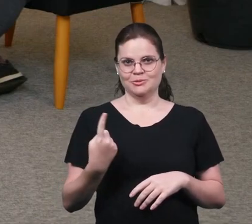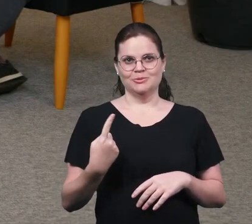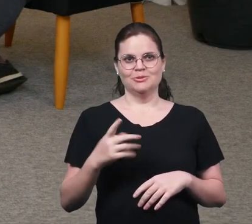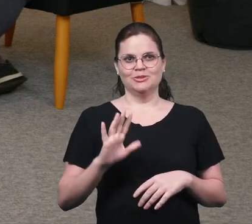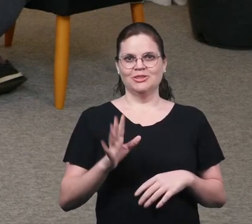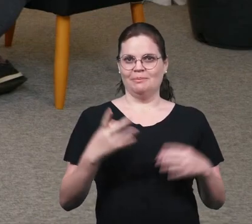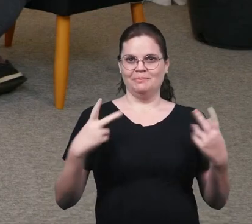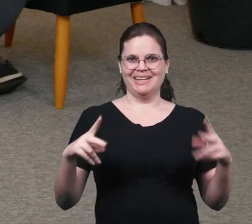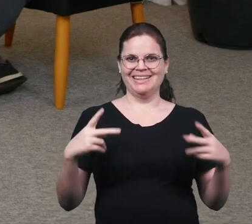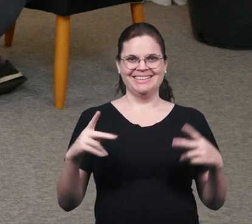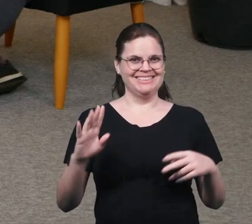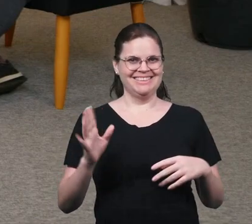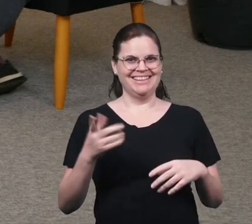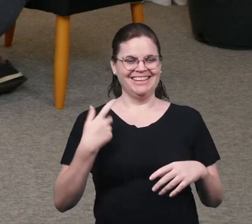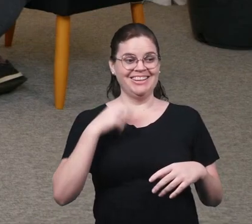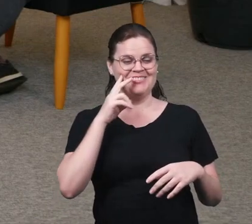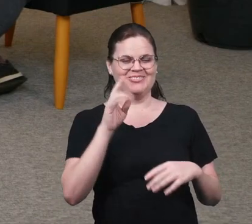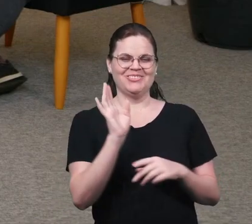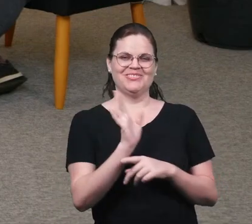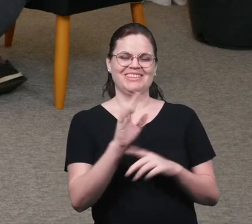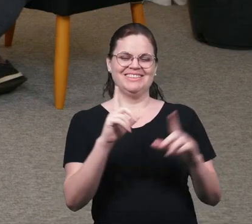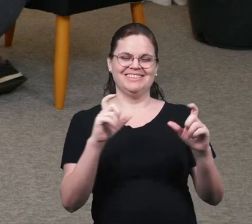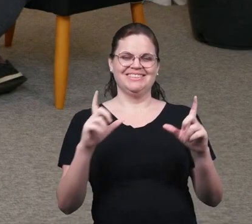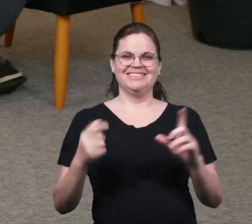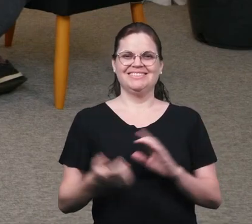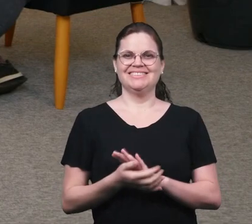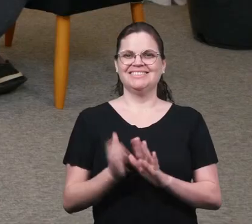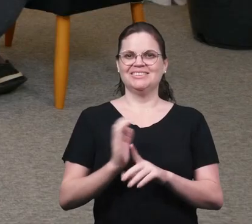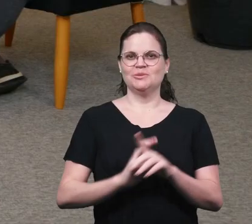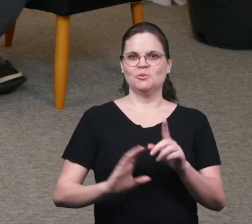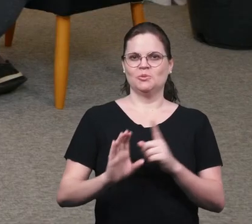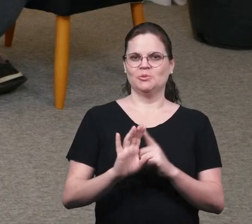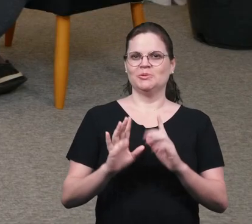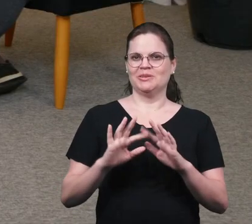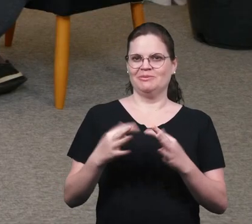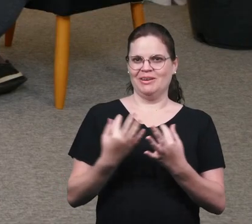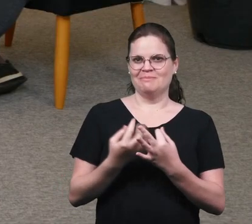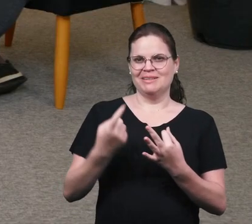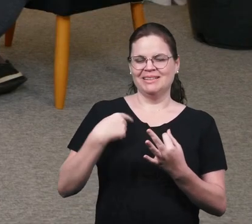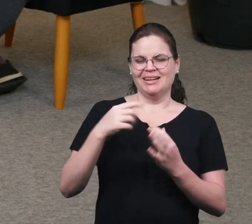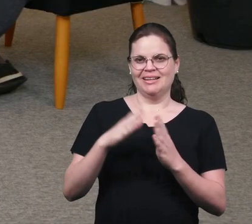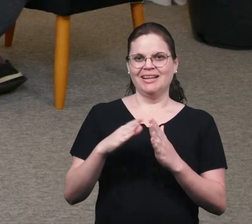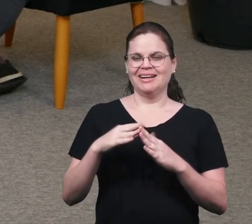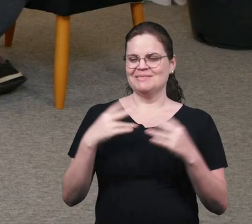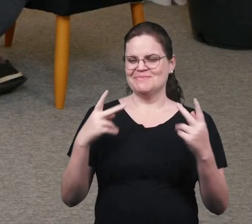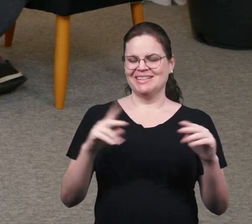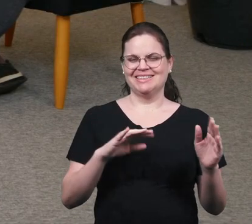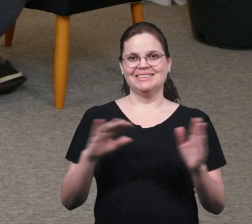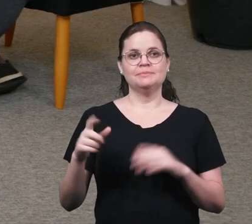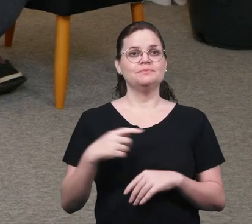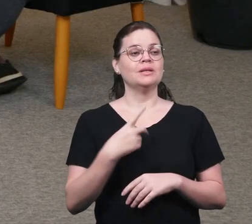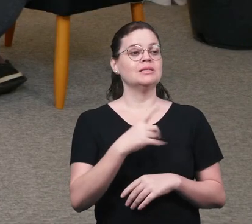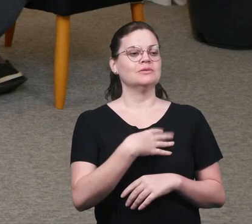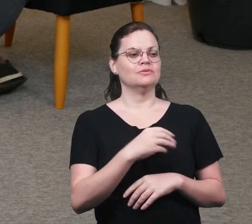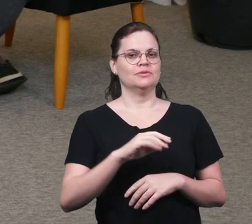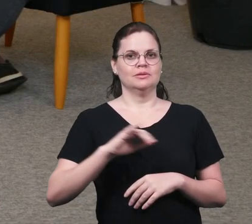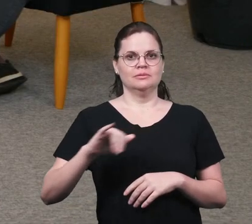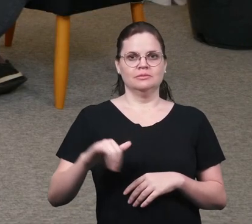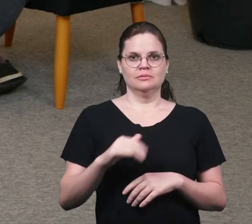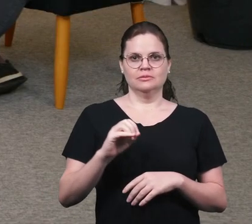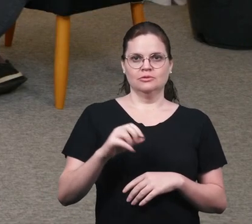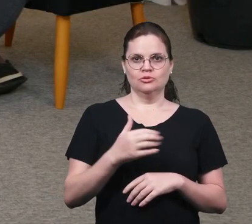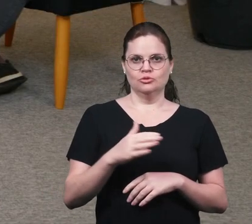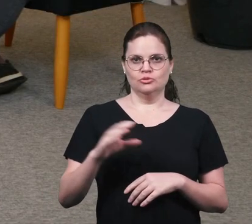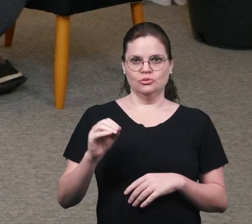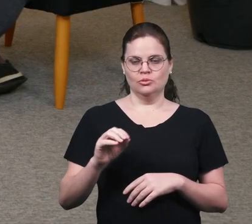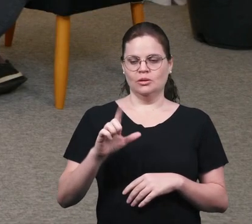palavra. É verdade. Eu vi uma foto do culto no lar, ela pregando a palavra. E seus filhos? João Lucas e João